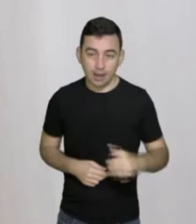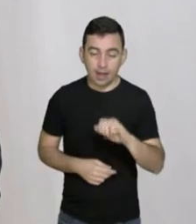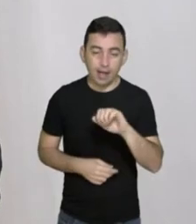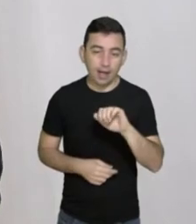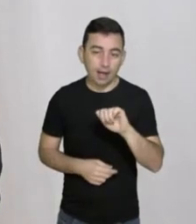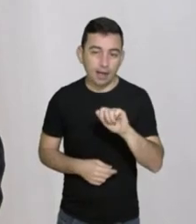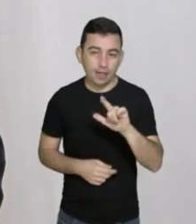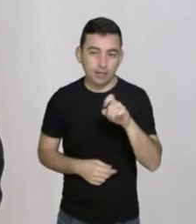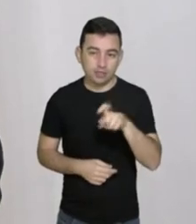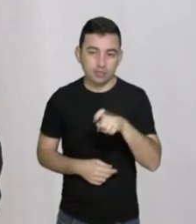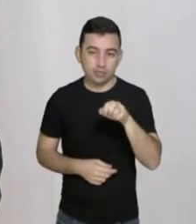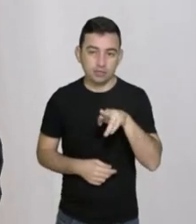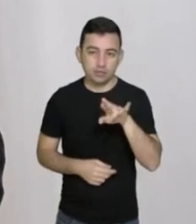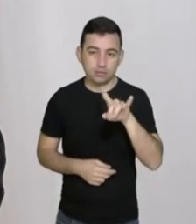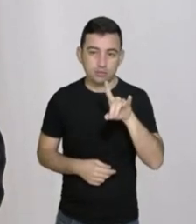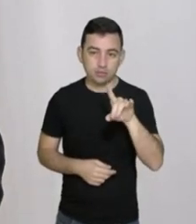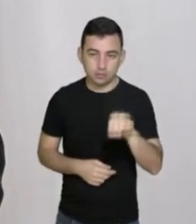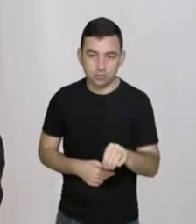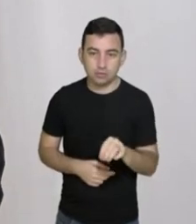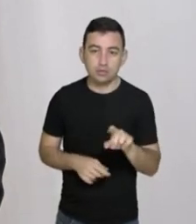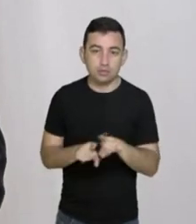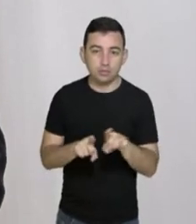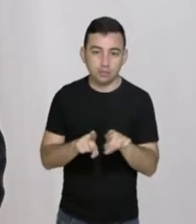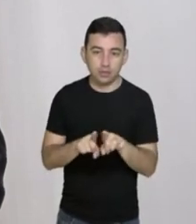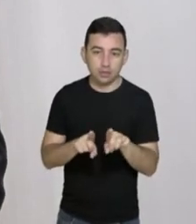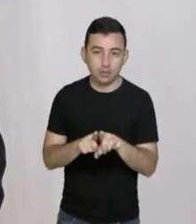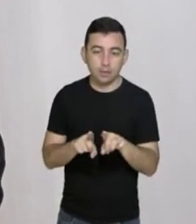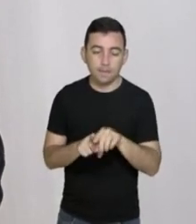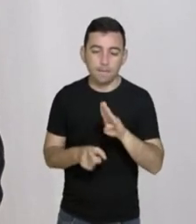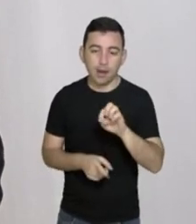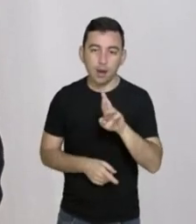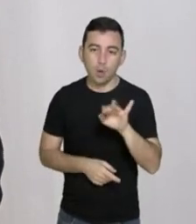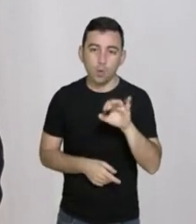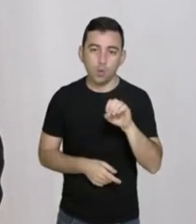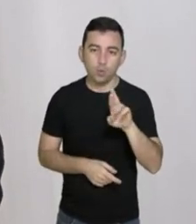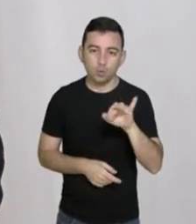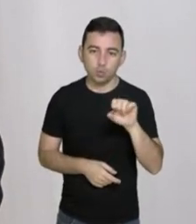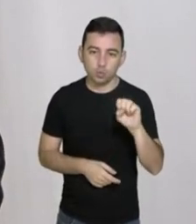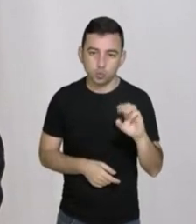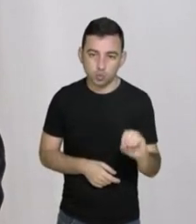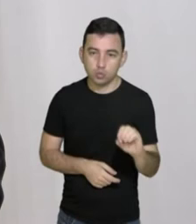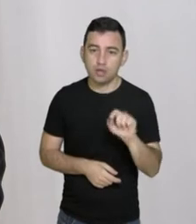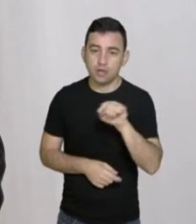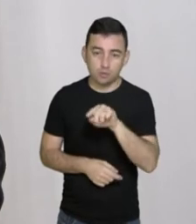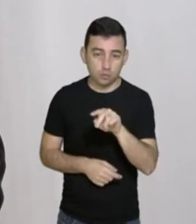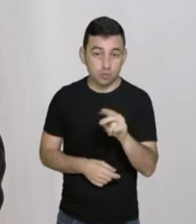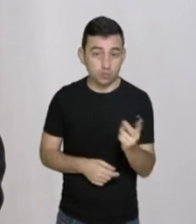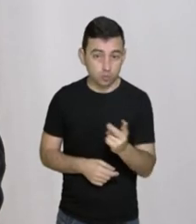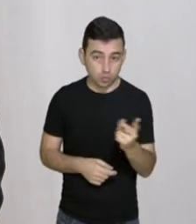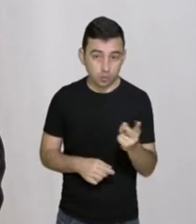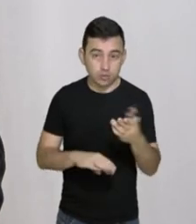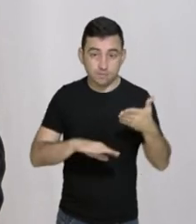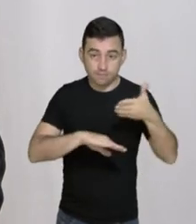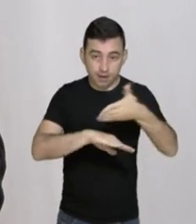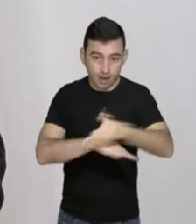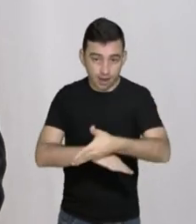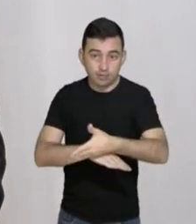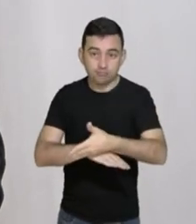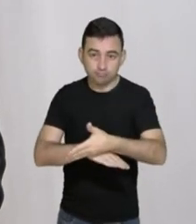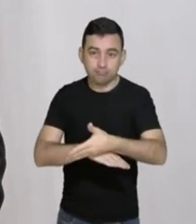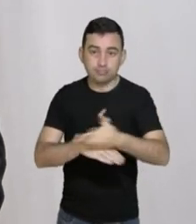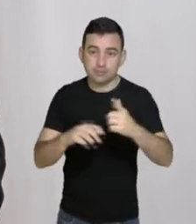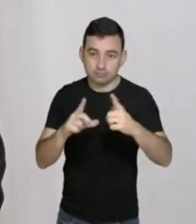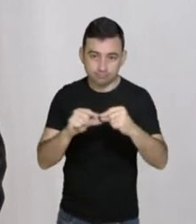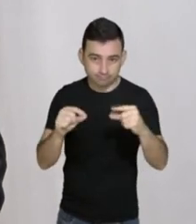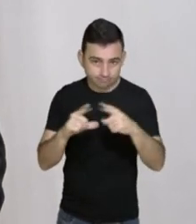Moraes e o ministro Barroso possam ir no Senado Federal